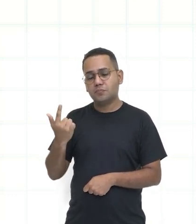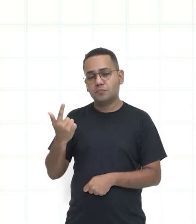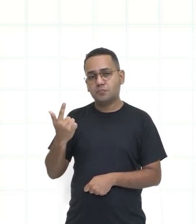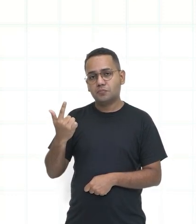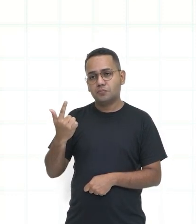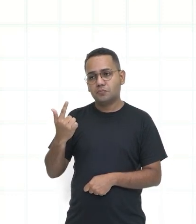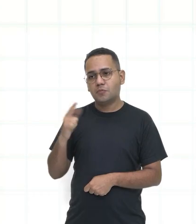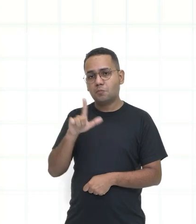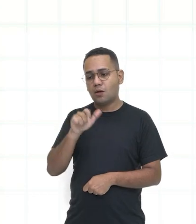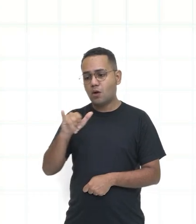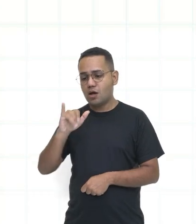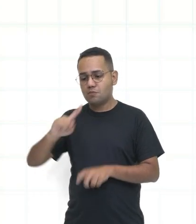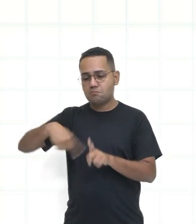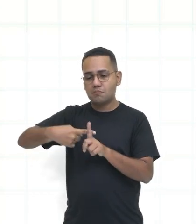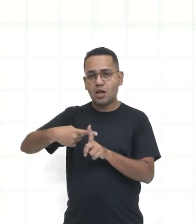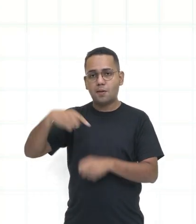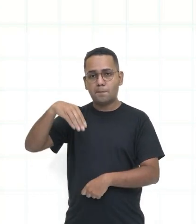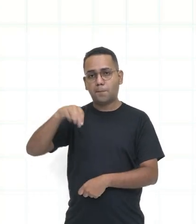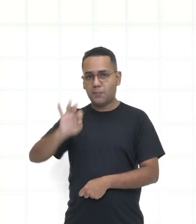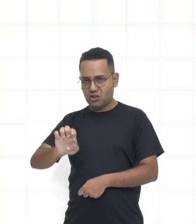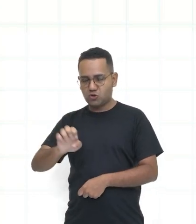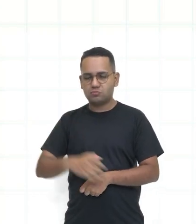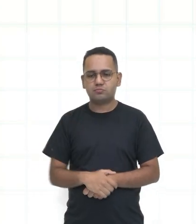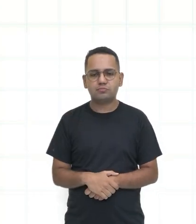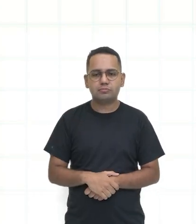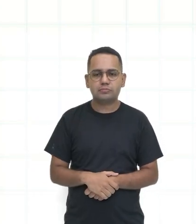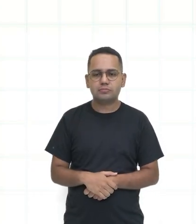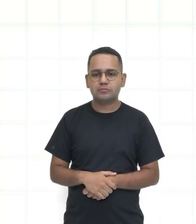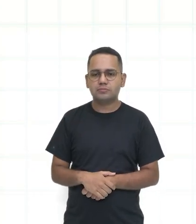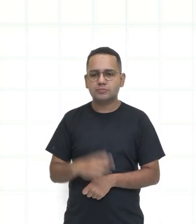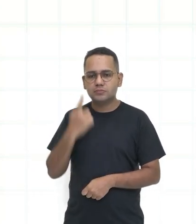provavelmente. Então, eu substituo able por ably,